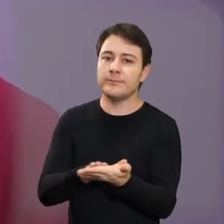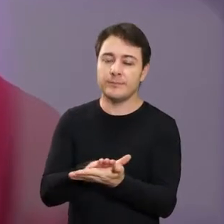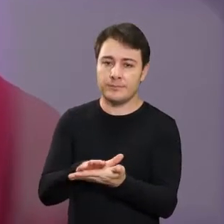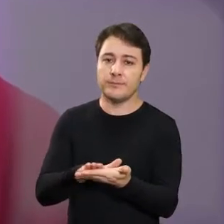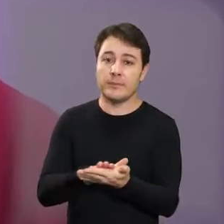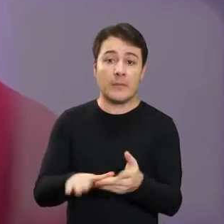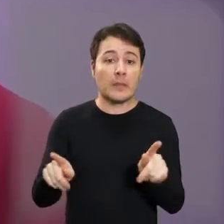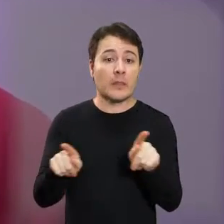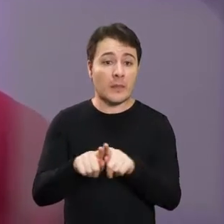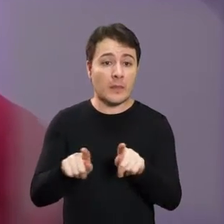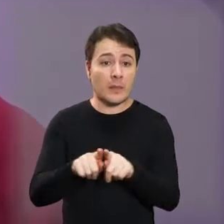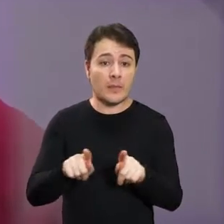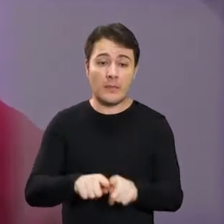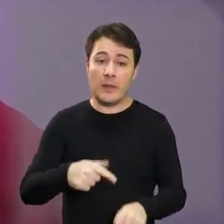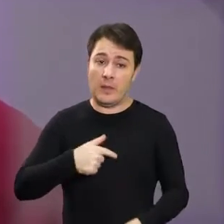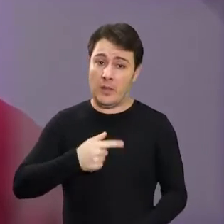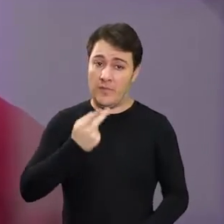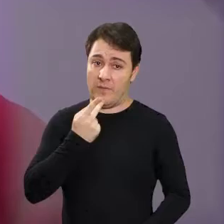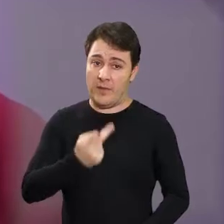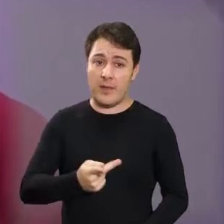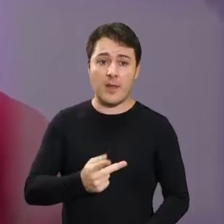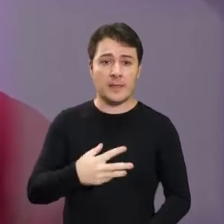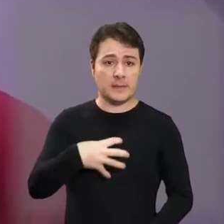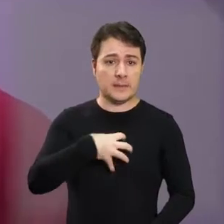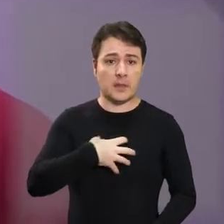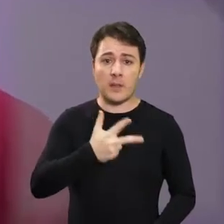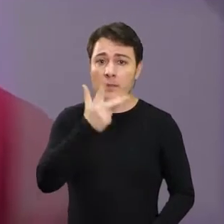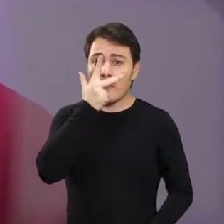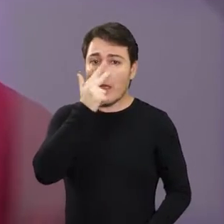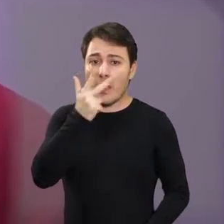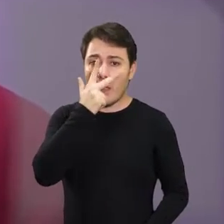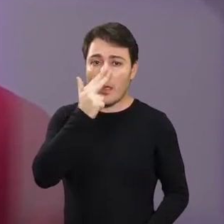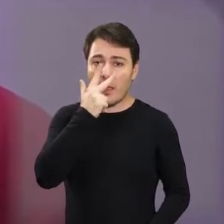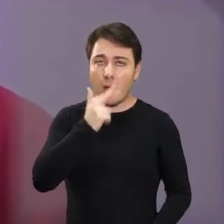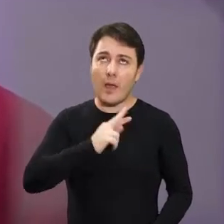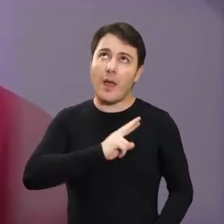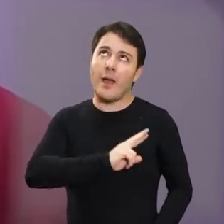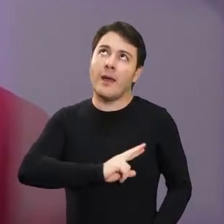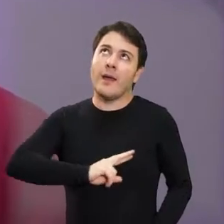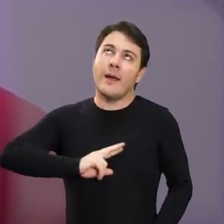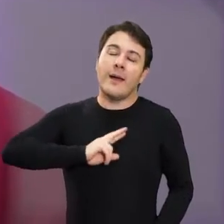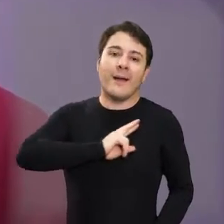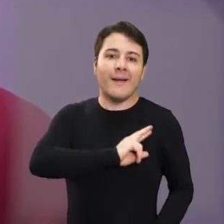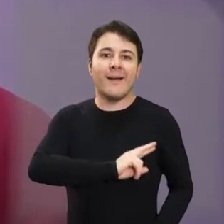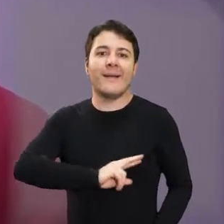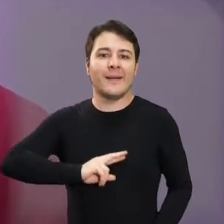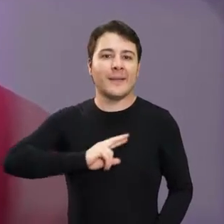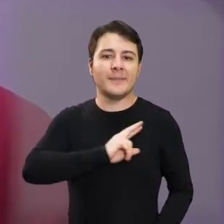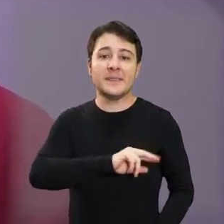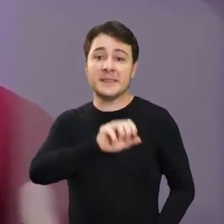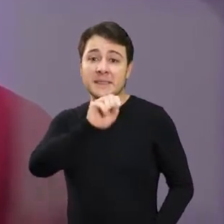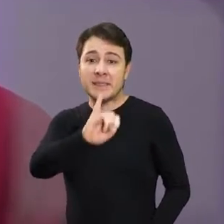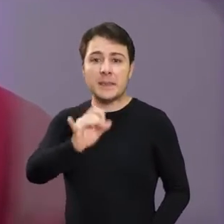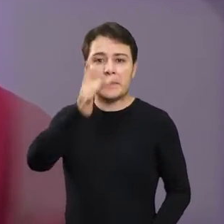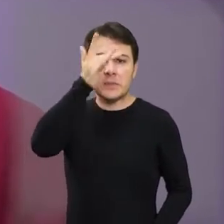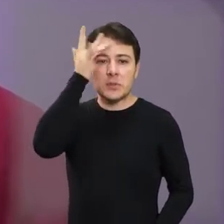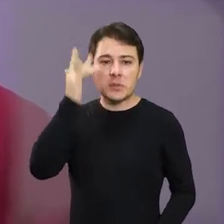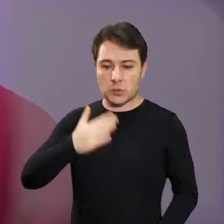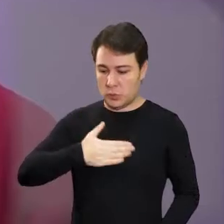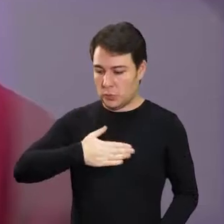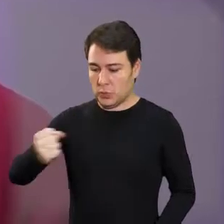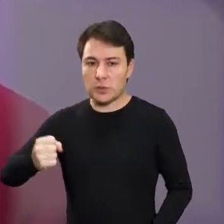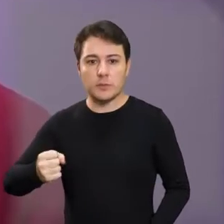adequada. Inclusive, eu acho pertinente dizer que existe uma certa romantização do suicídio e do